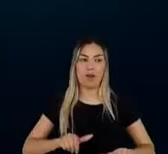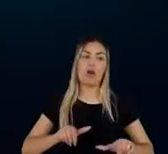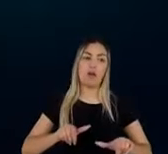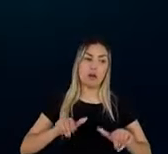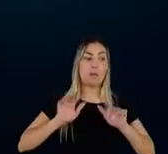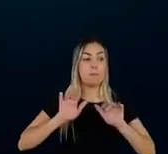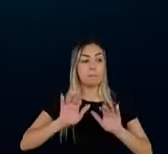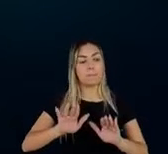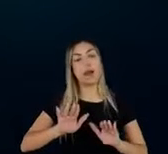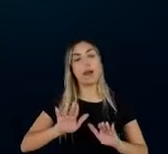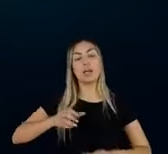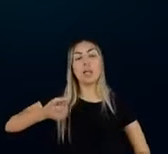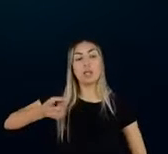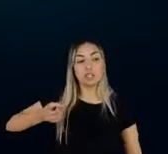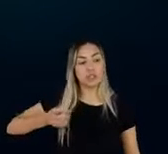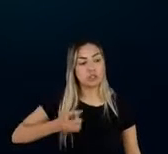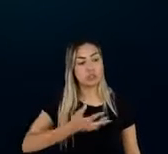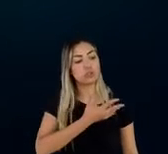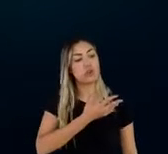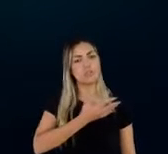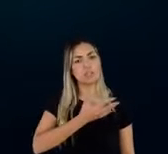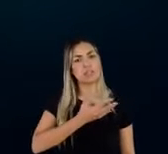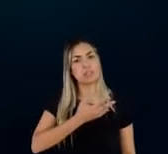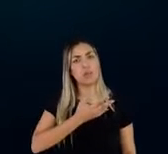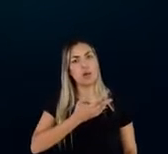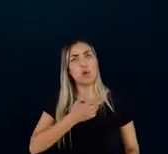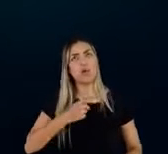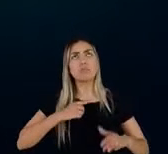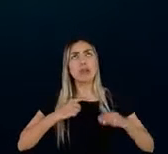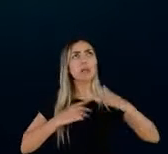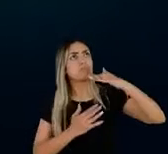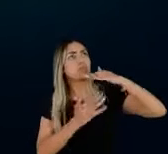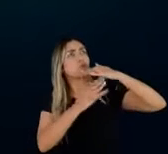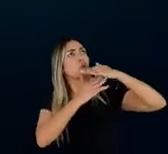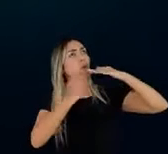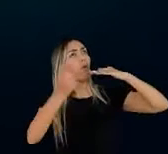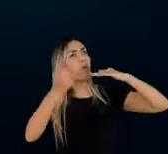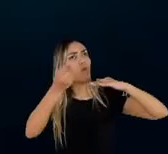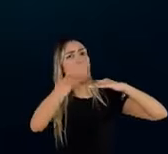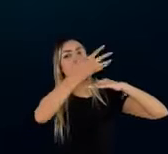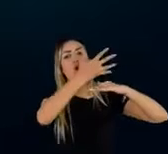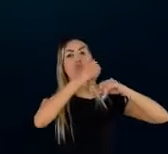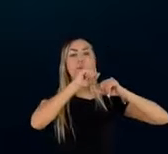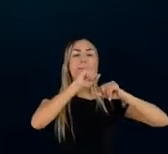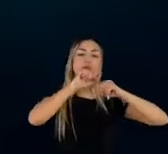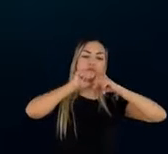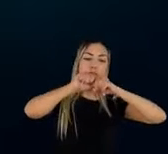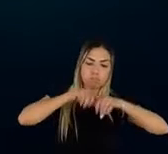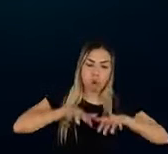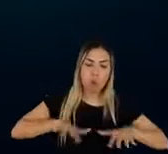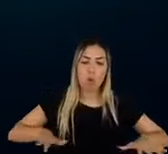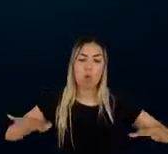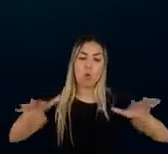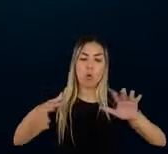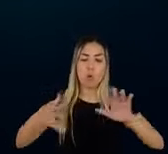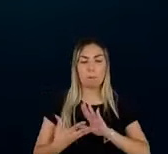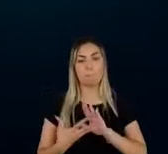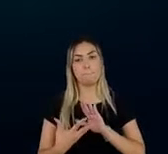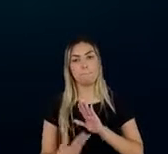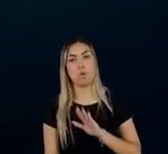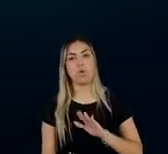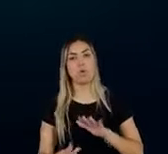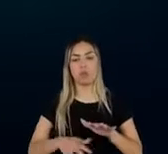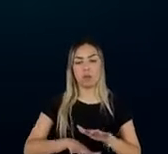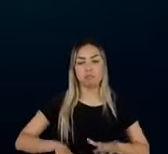seguinte inovações que acontecem no topo podem ter reflexos extremamente profundos também na camada de